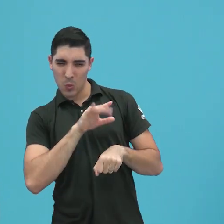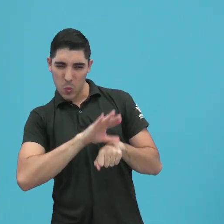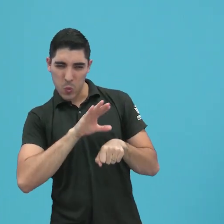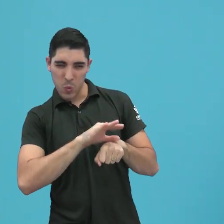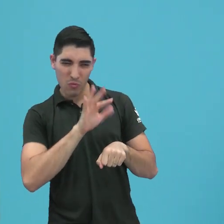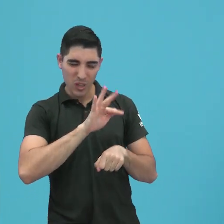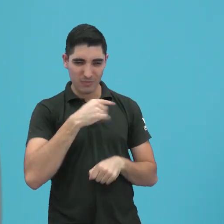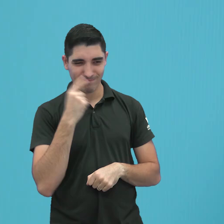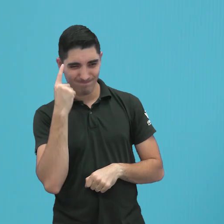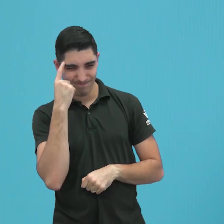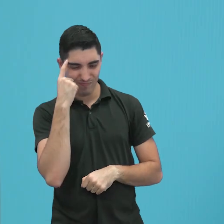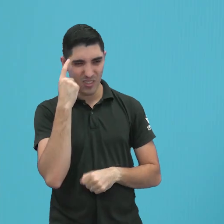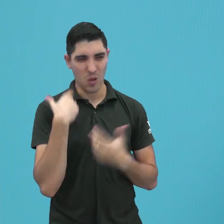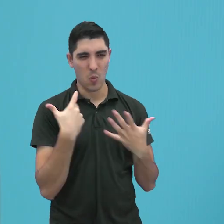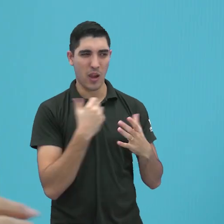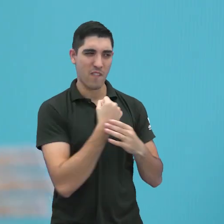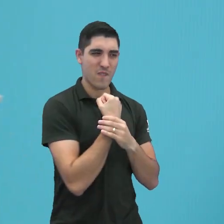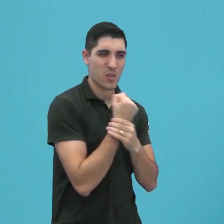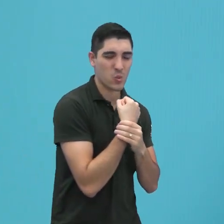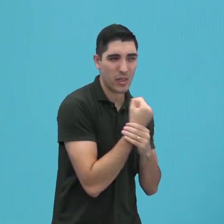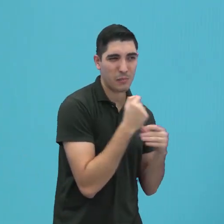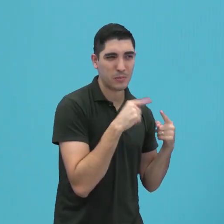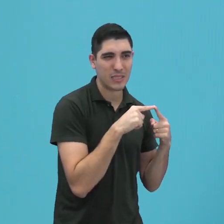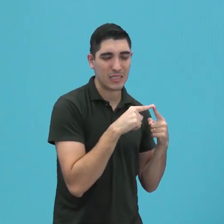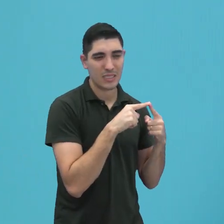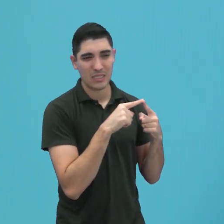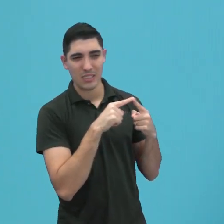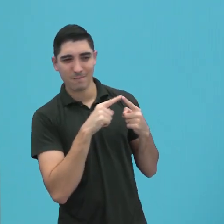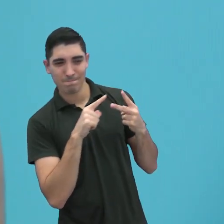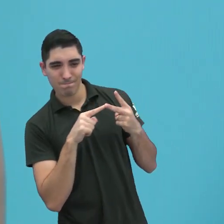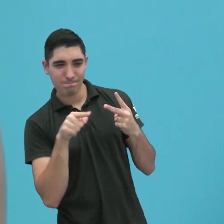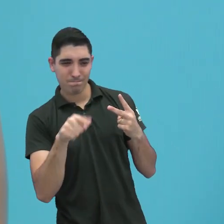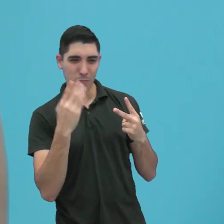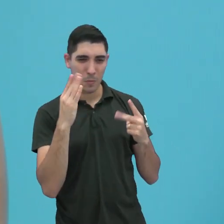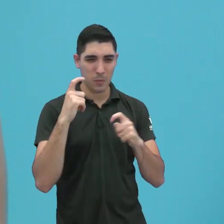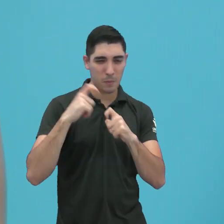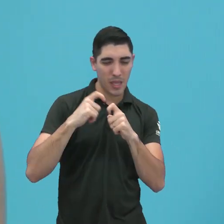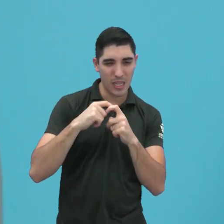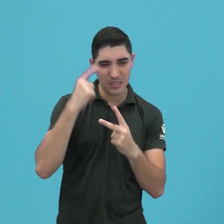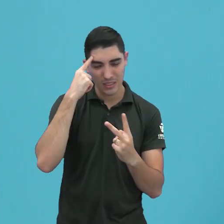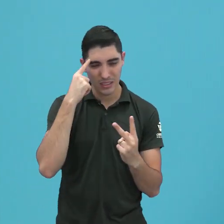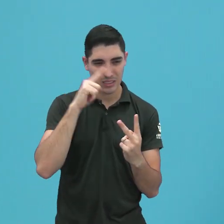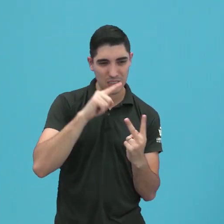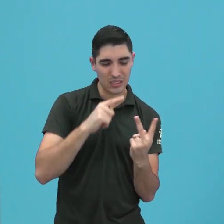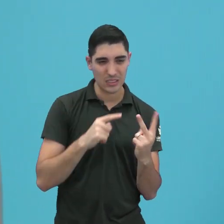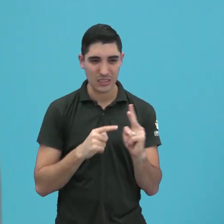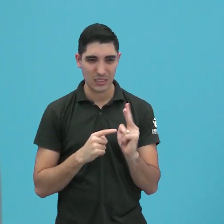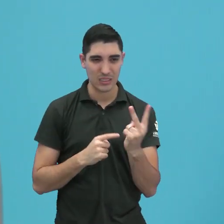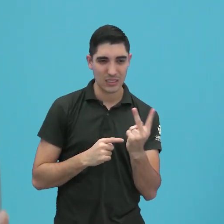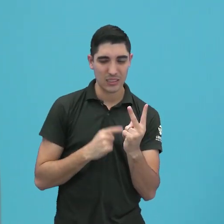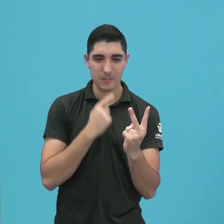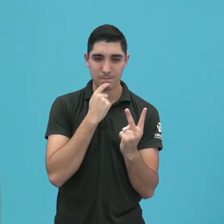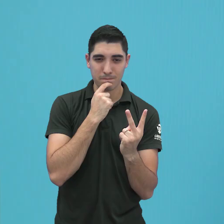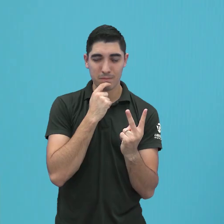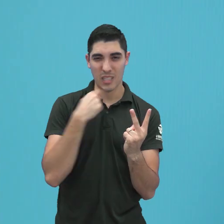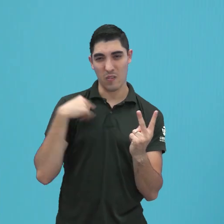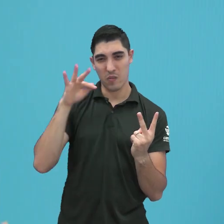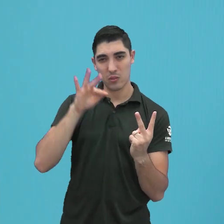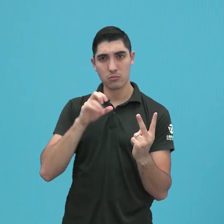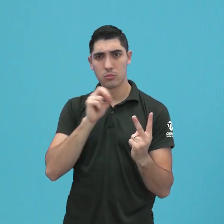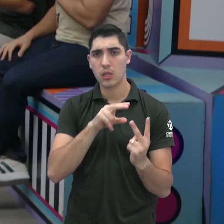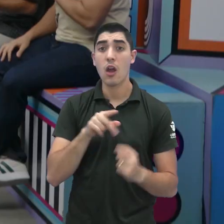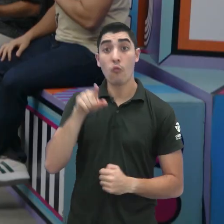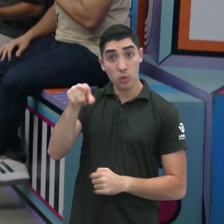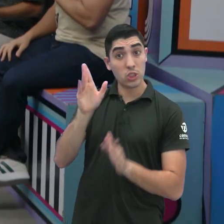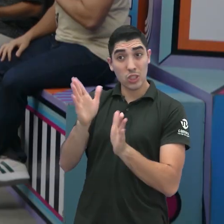Porque foi o que eu falei, eu queria fazer fisioterapia. Até no ingresso da faculdade, eu procurei para fazer fisioterapia. Você já entrou